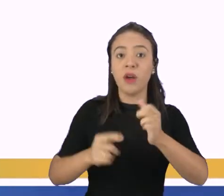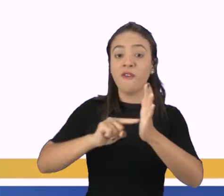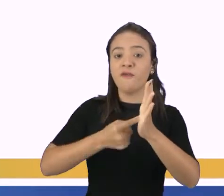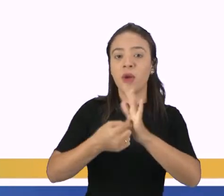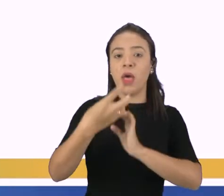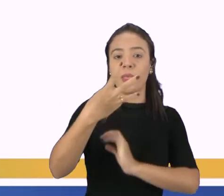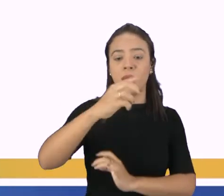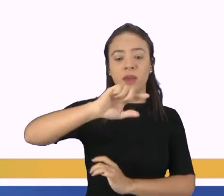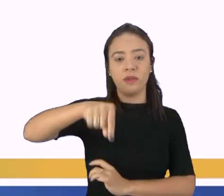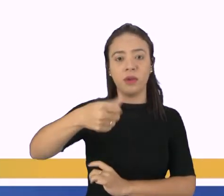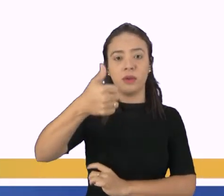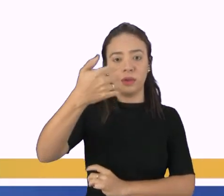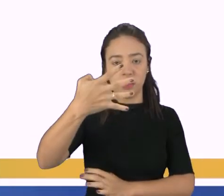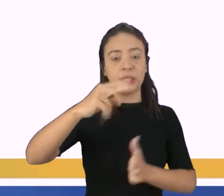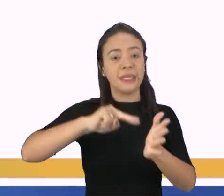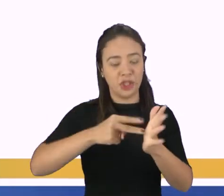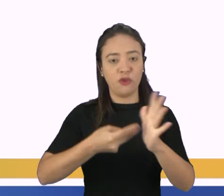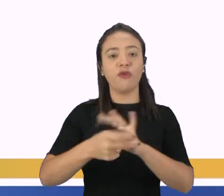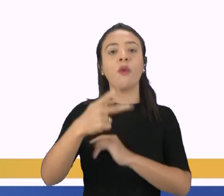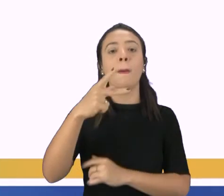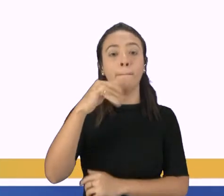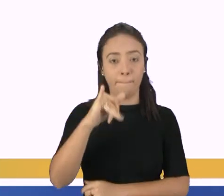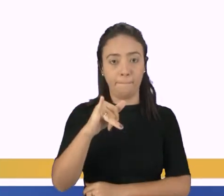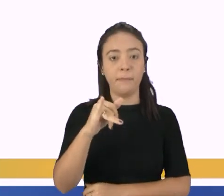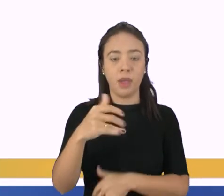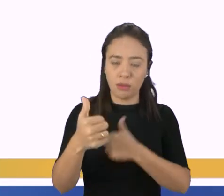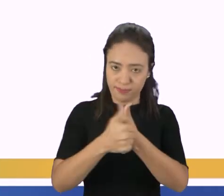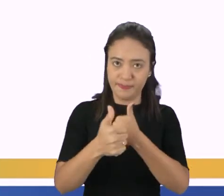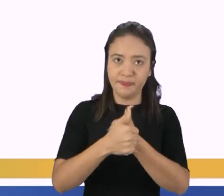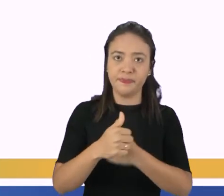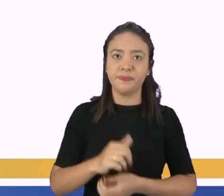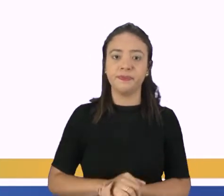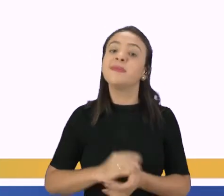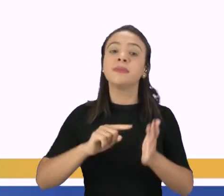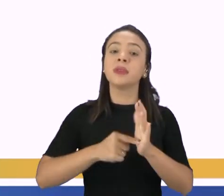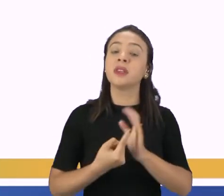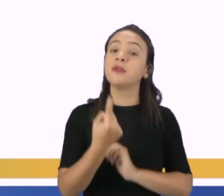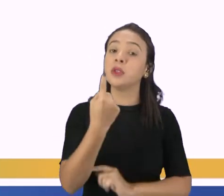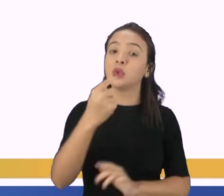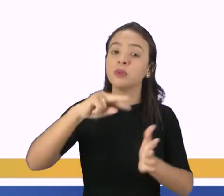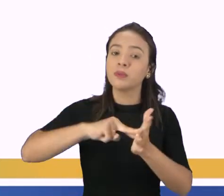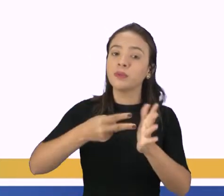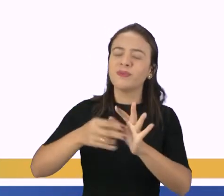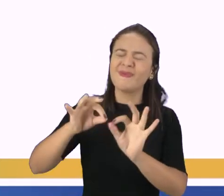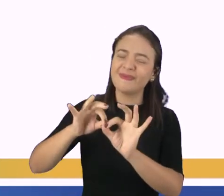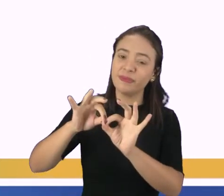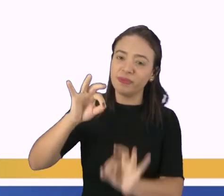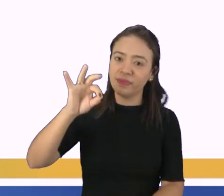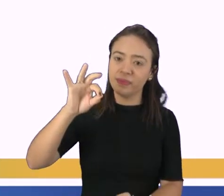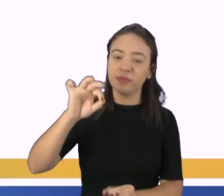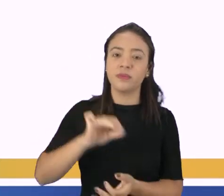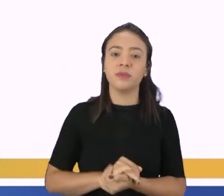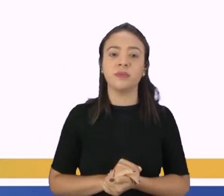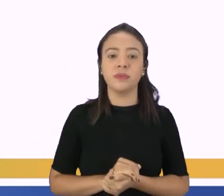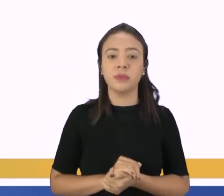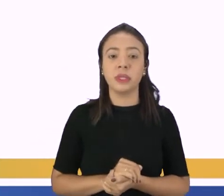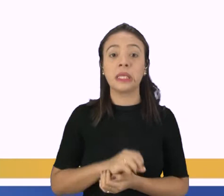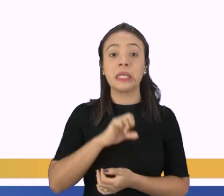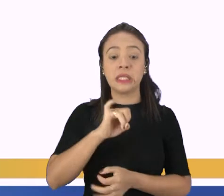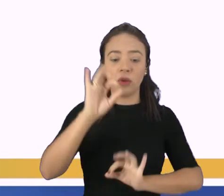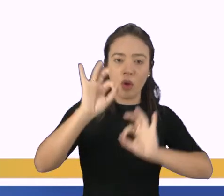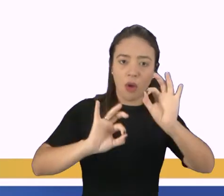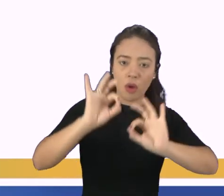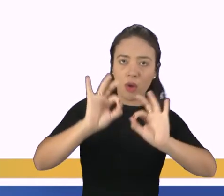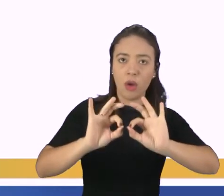por 3,14, que é o valor de π aproximado, e 1, que é a altura. Quando você executa esse